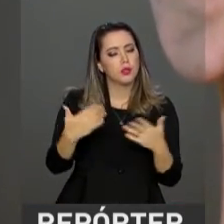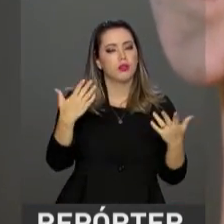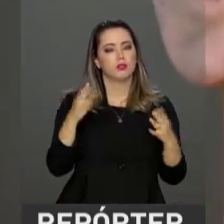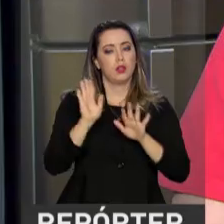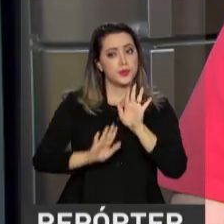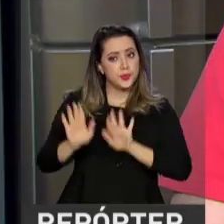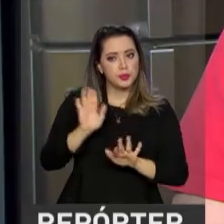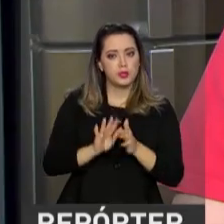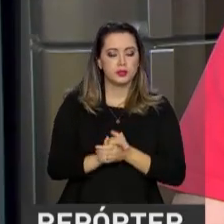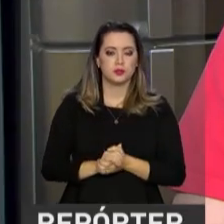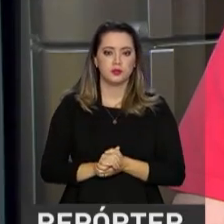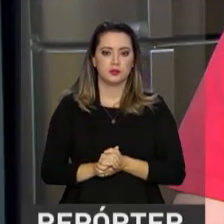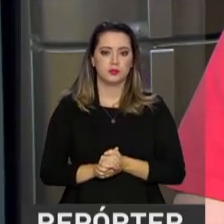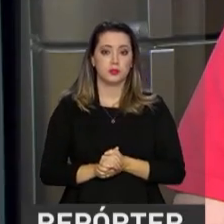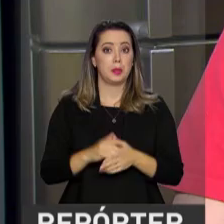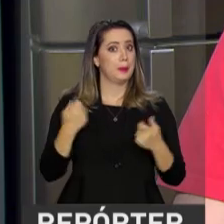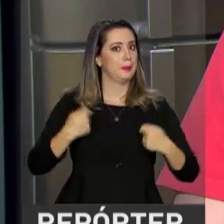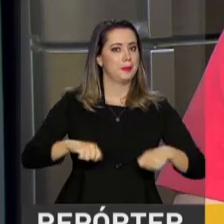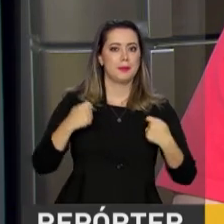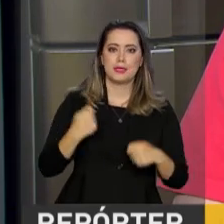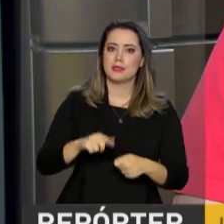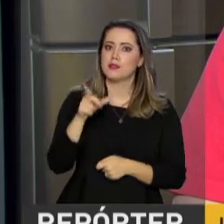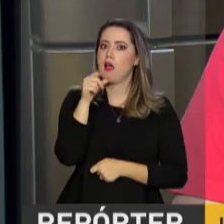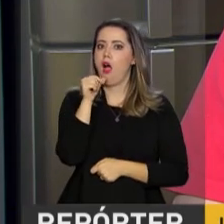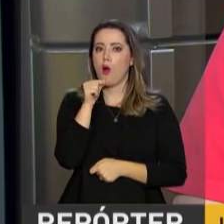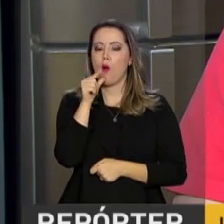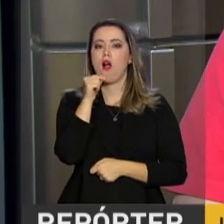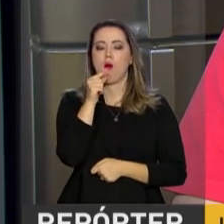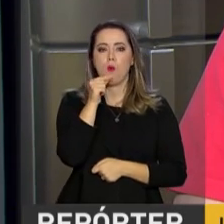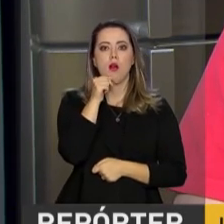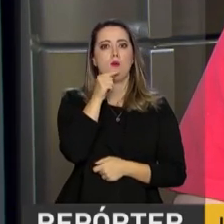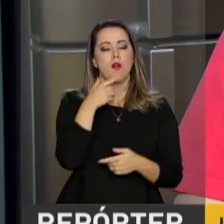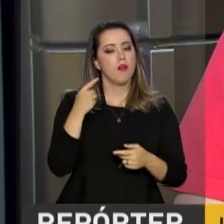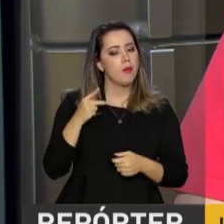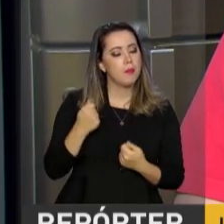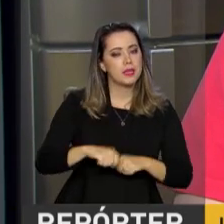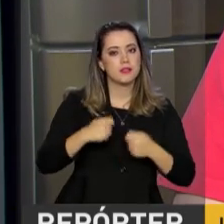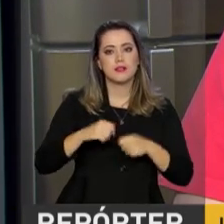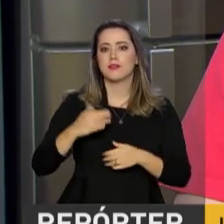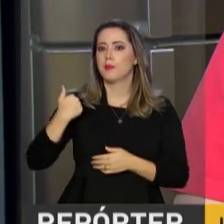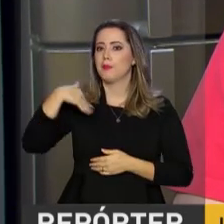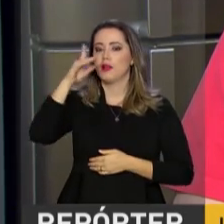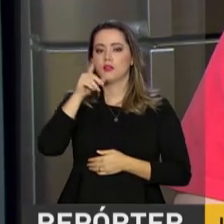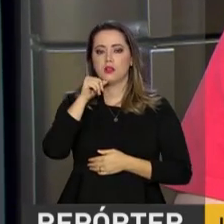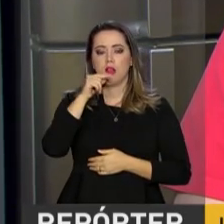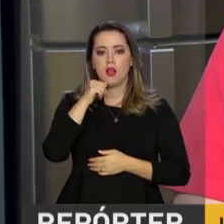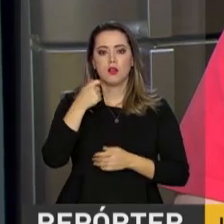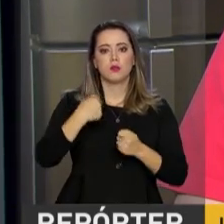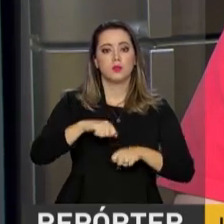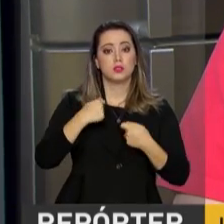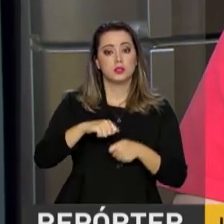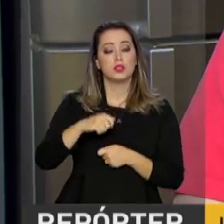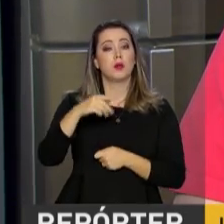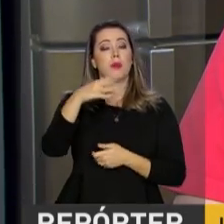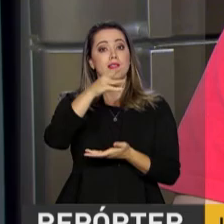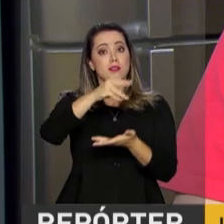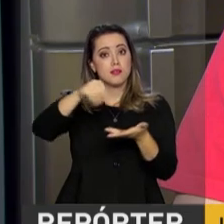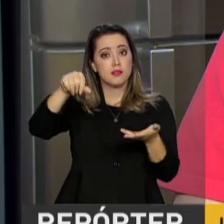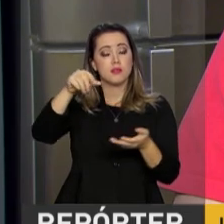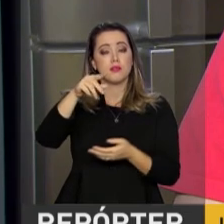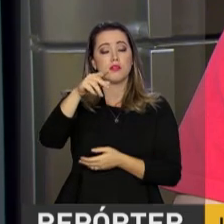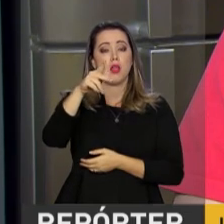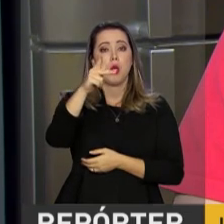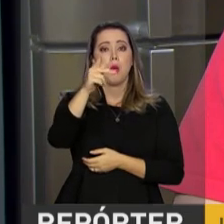problemas a água é o básico nessa ela estiver bebendo ela precisa mais que água ela precisa também de potássio então a sugestão